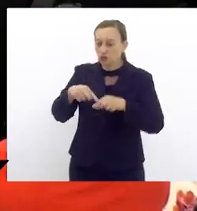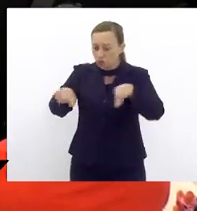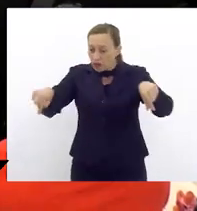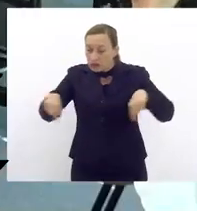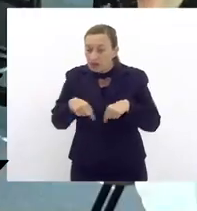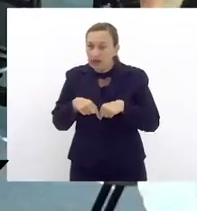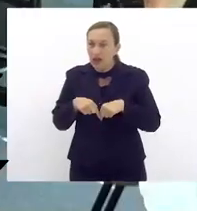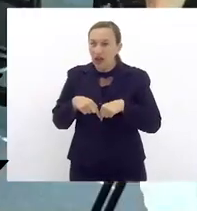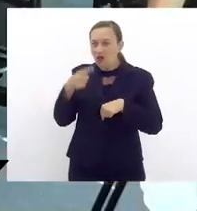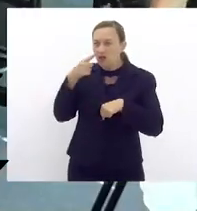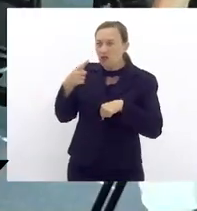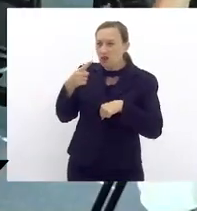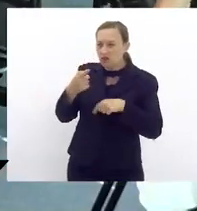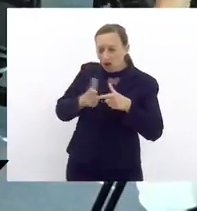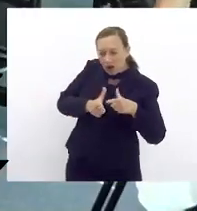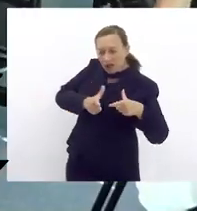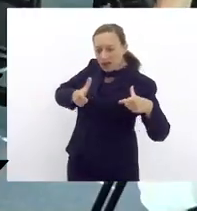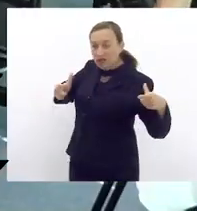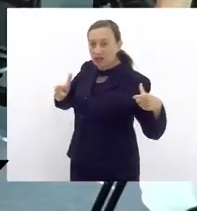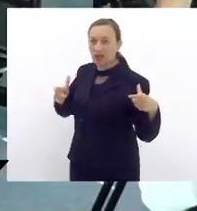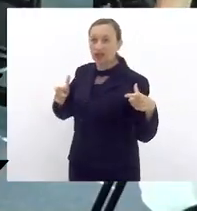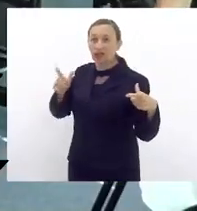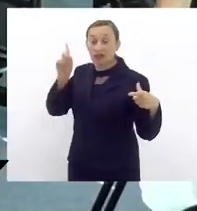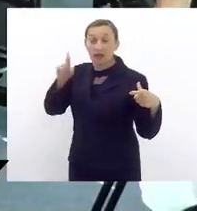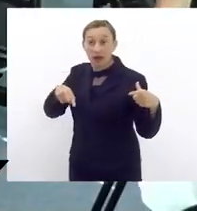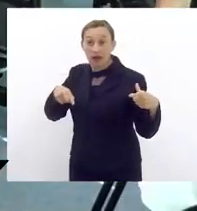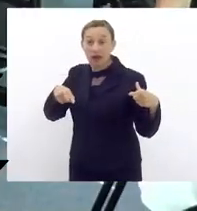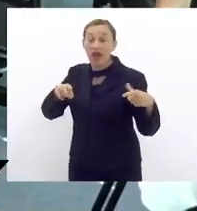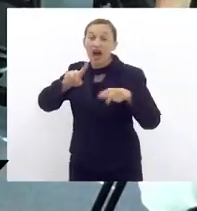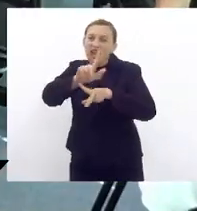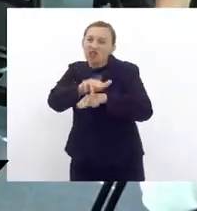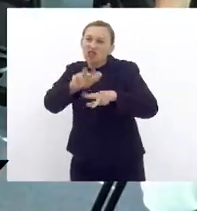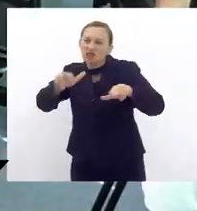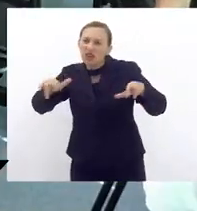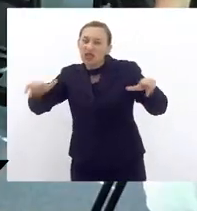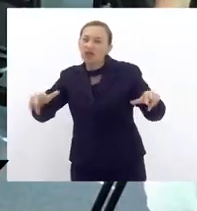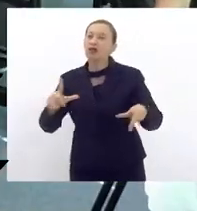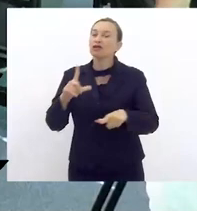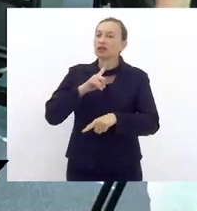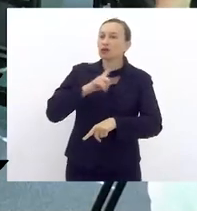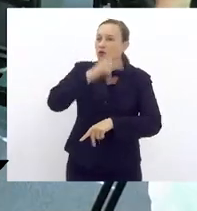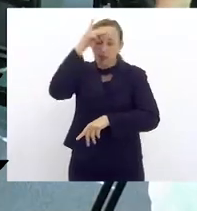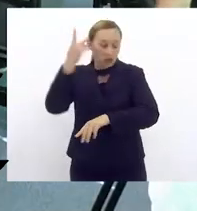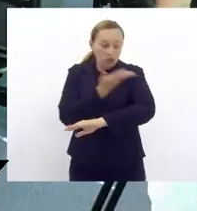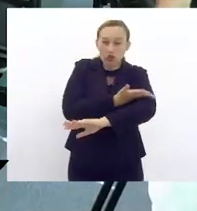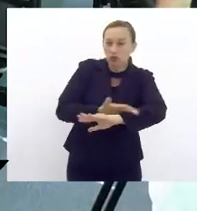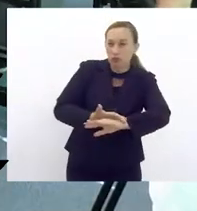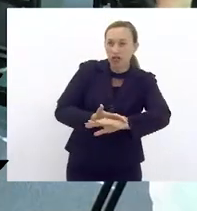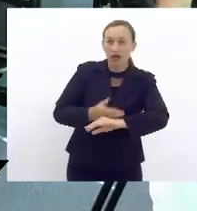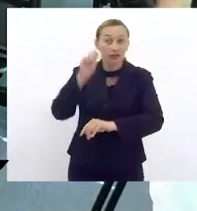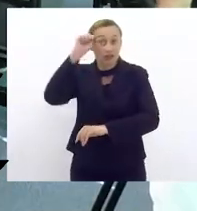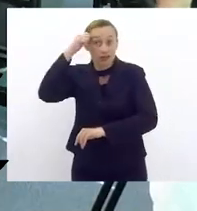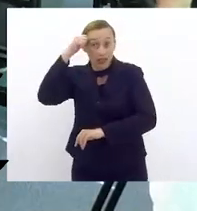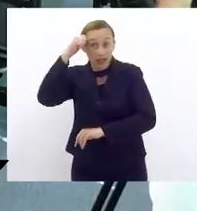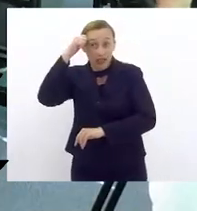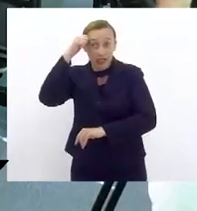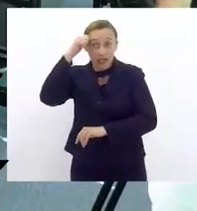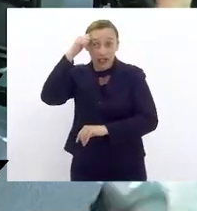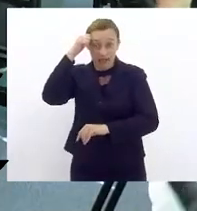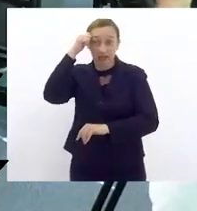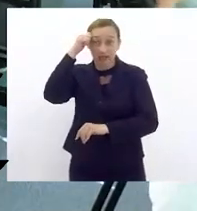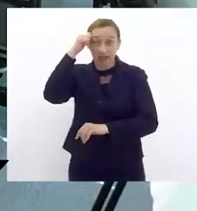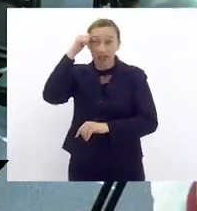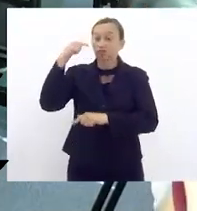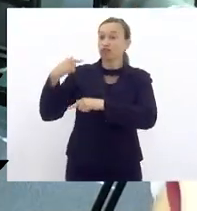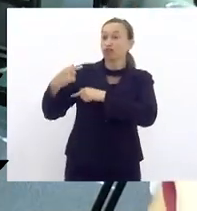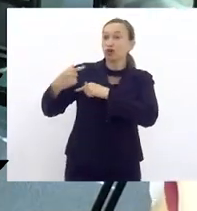a miscigenação que o Brasil é nós temos brancos negros descendentes de índios pardos e cada um tem o direito